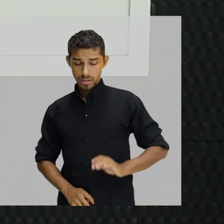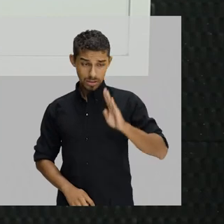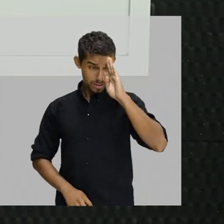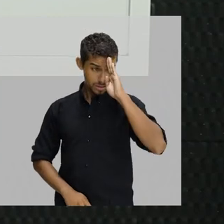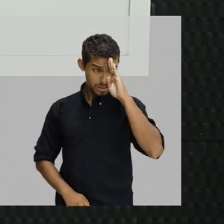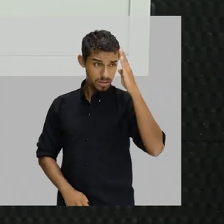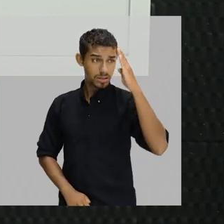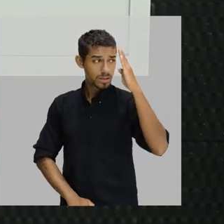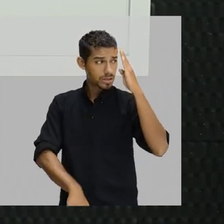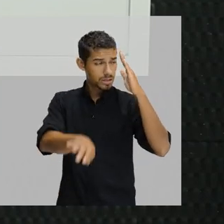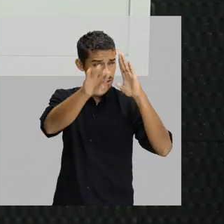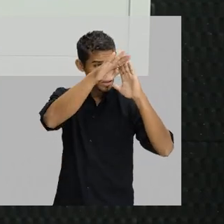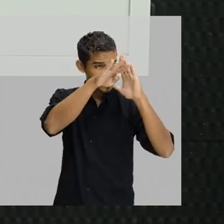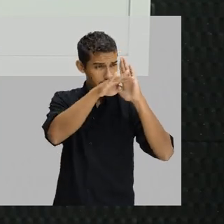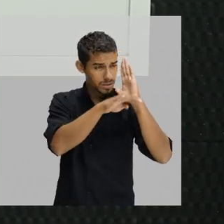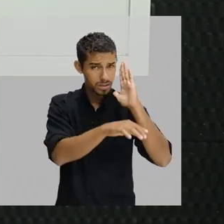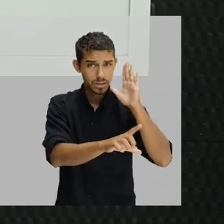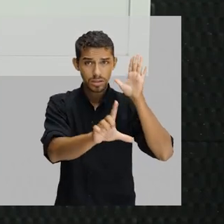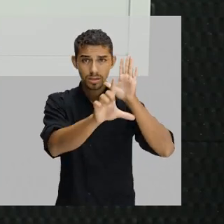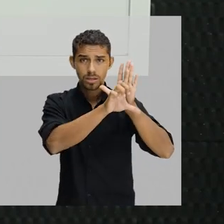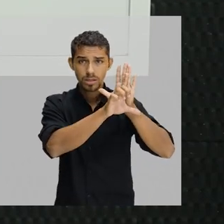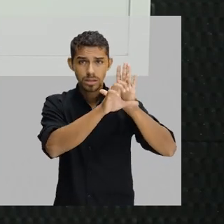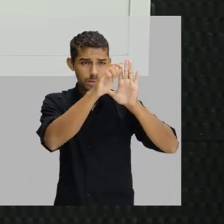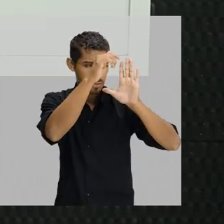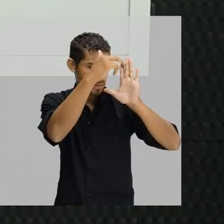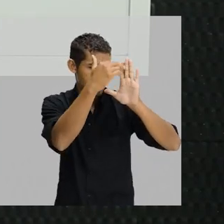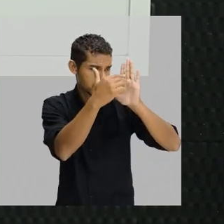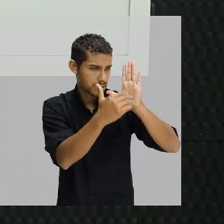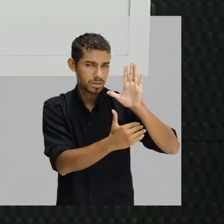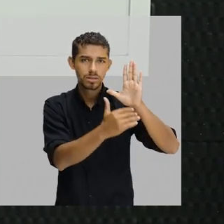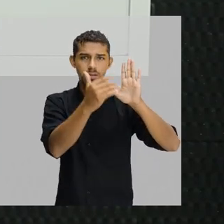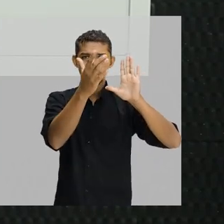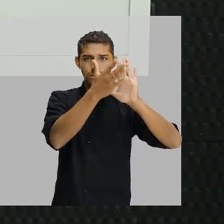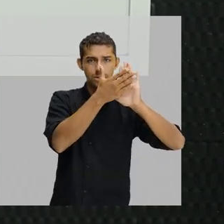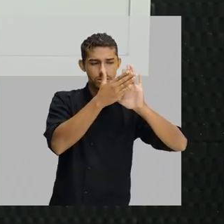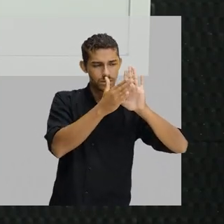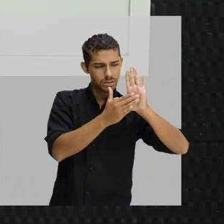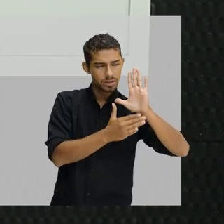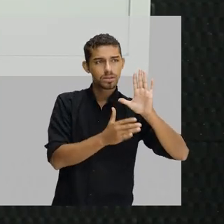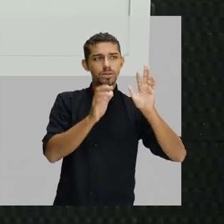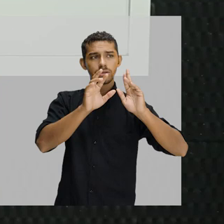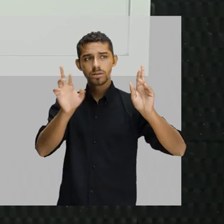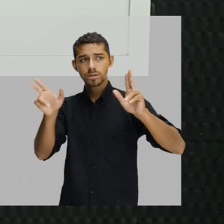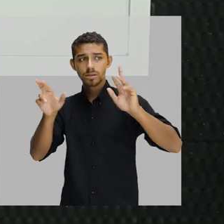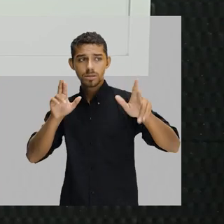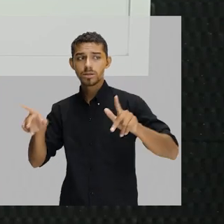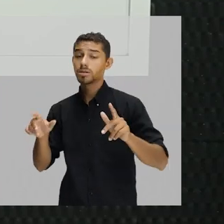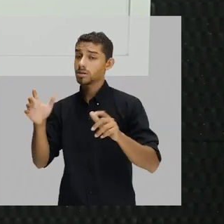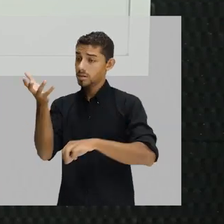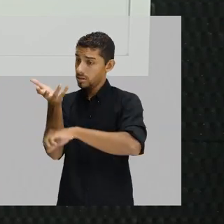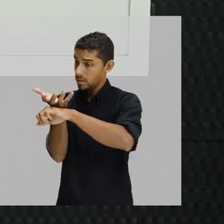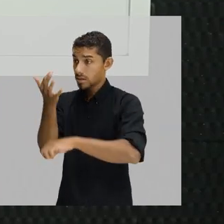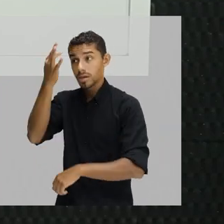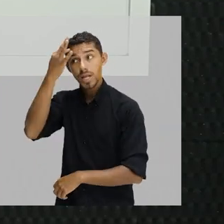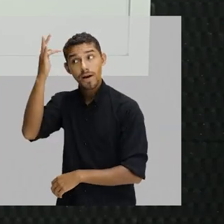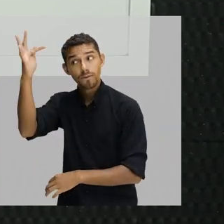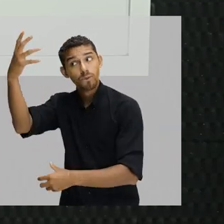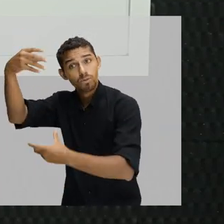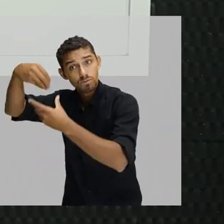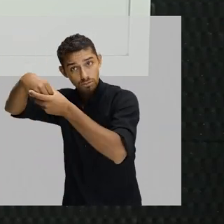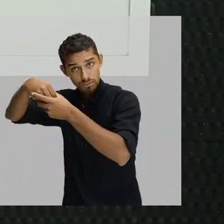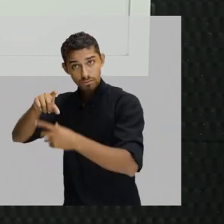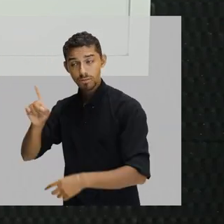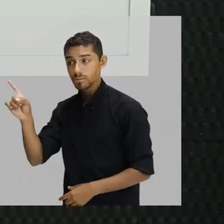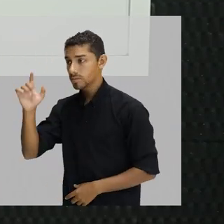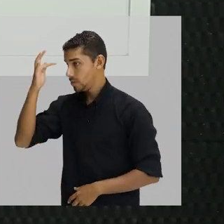princípios. Você percebe que são muitas características que diferenciam uma da outra na filosofia. Mais uma vez, na